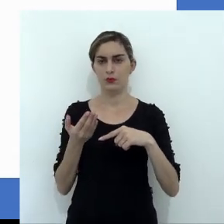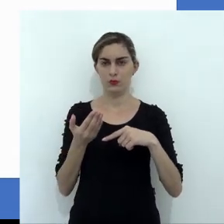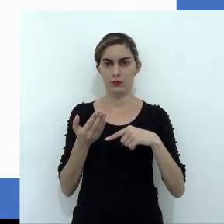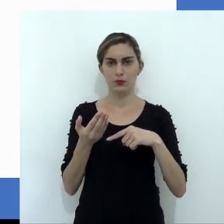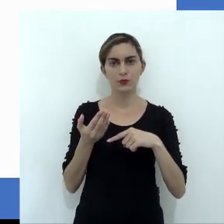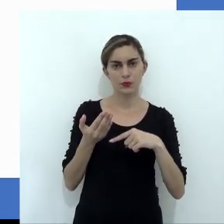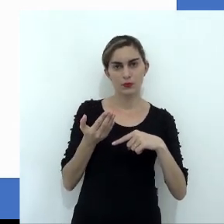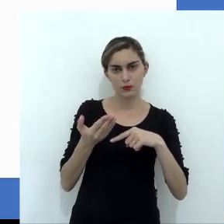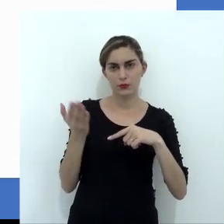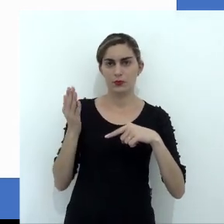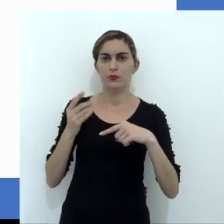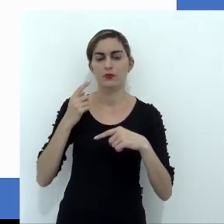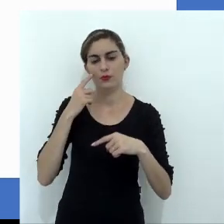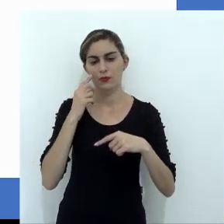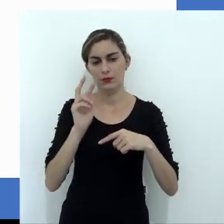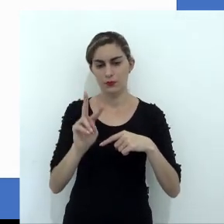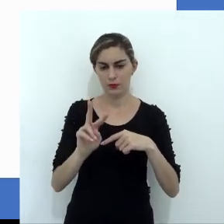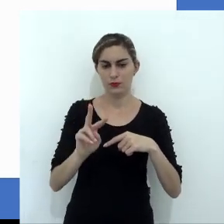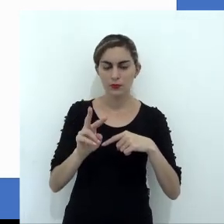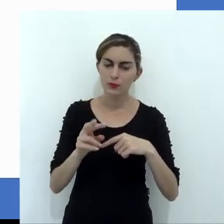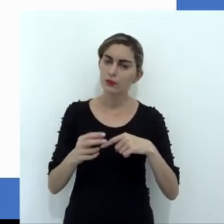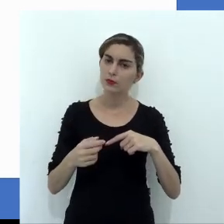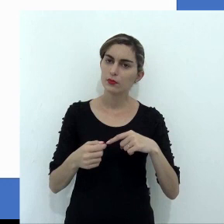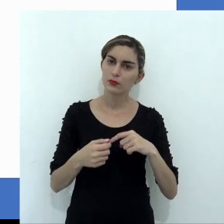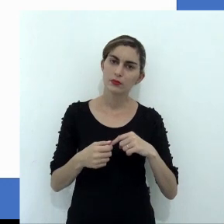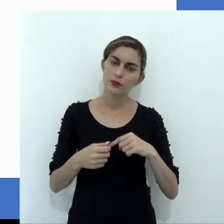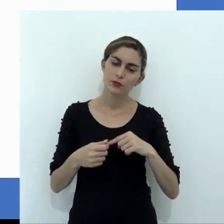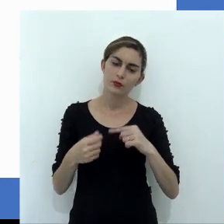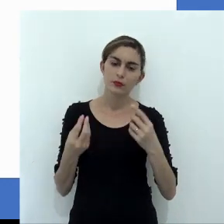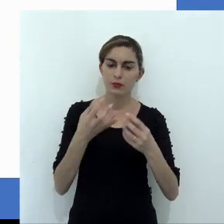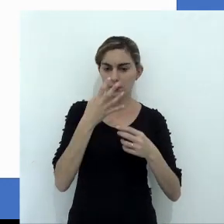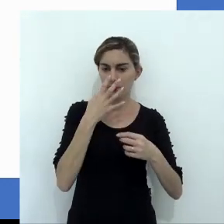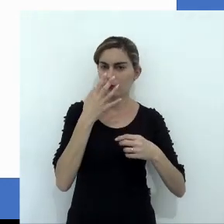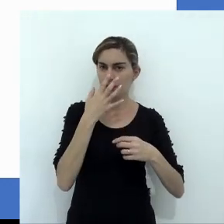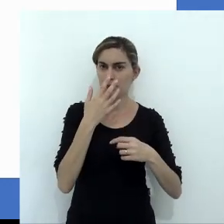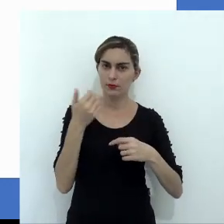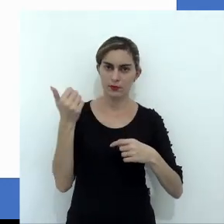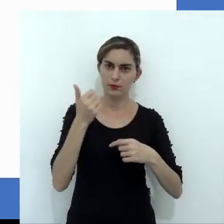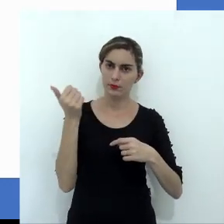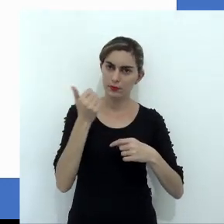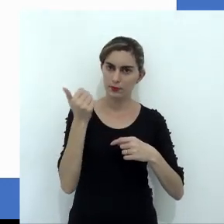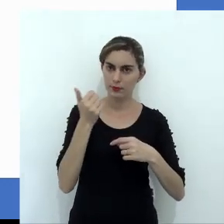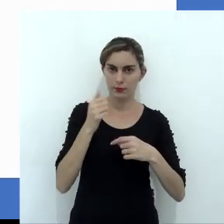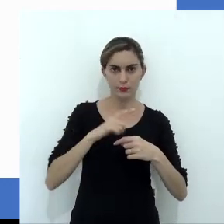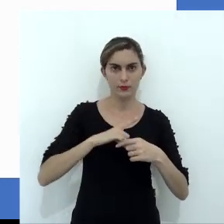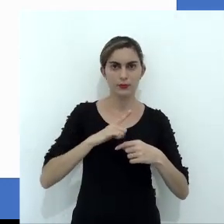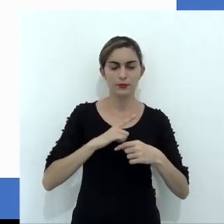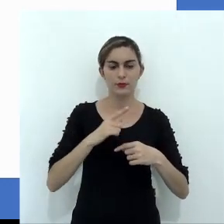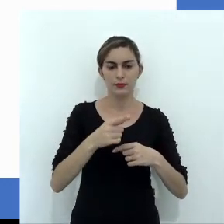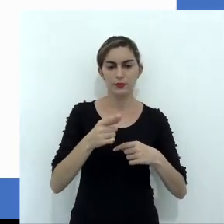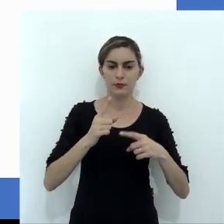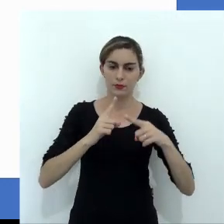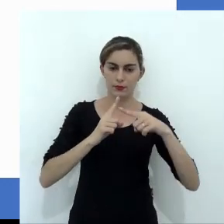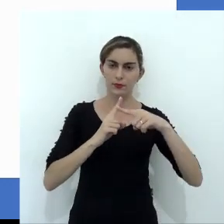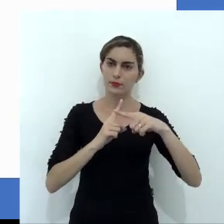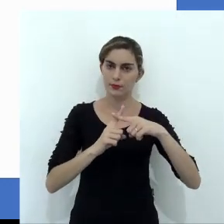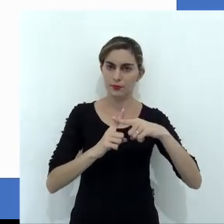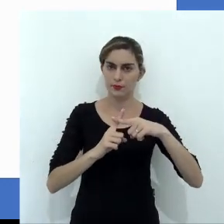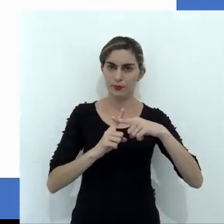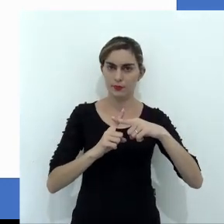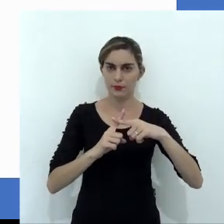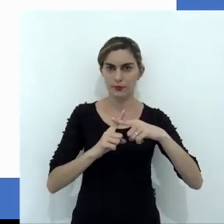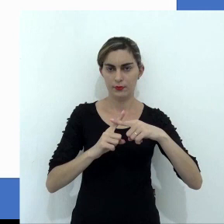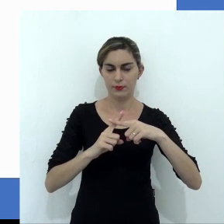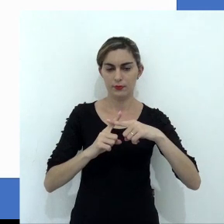aqui. Vamos pegar a canetinha aqui para a gente desenhar. Observe, o primeiro passo que a gente tem que dar é a multiplicação